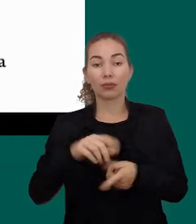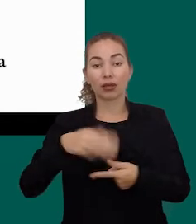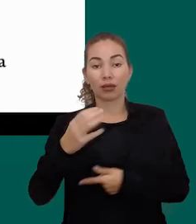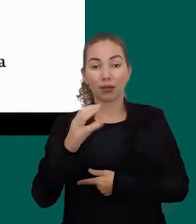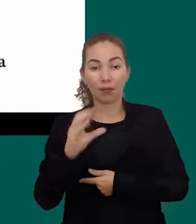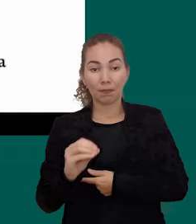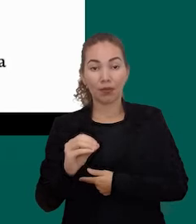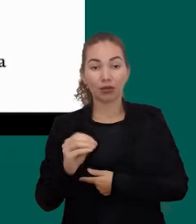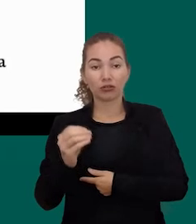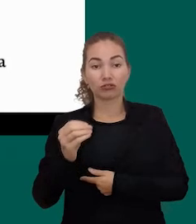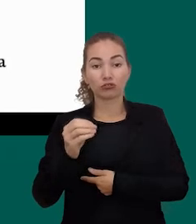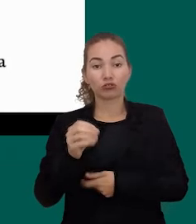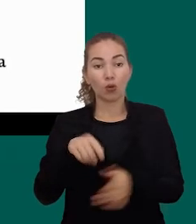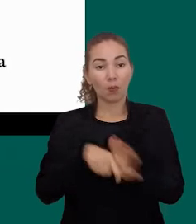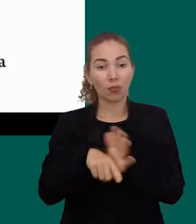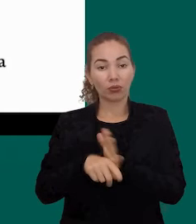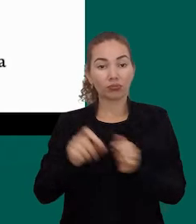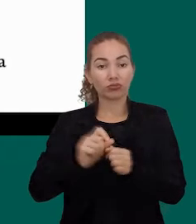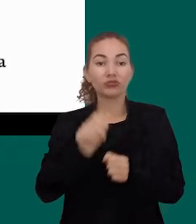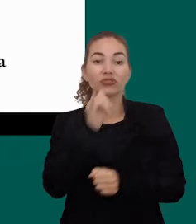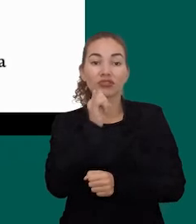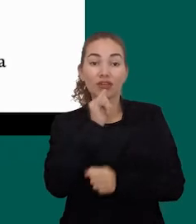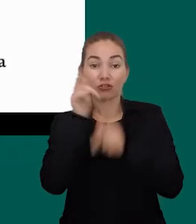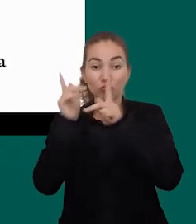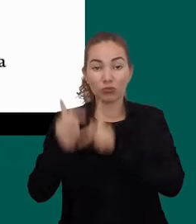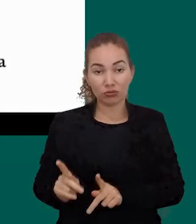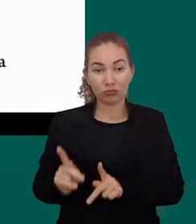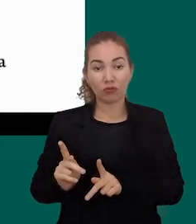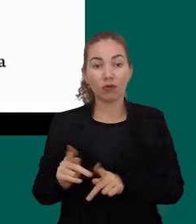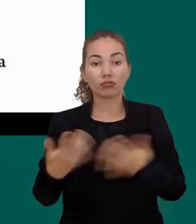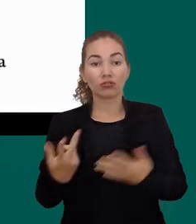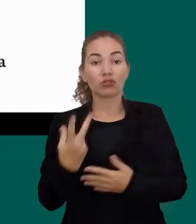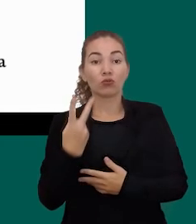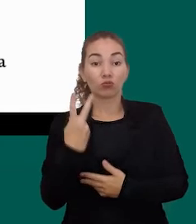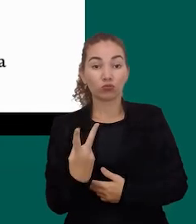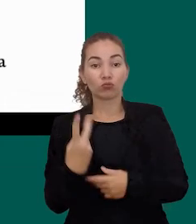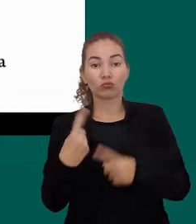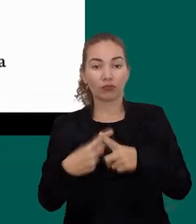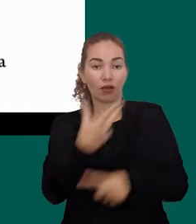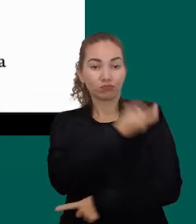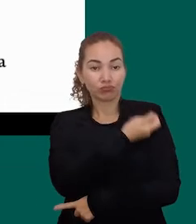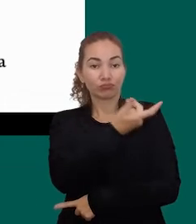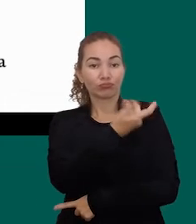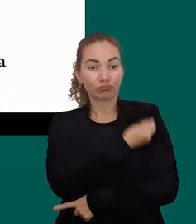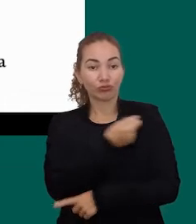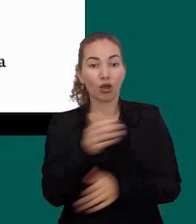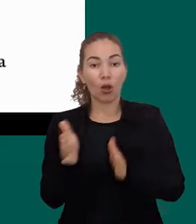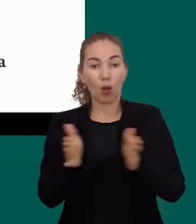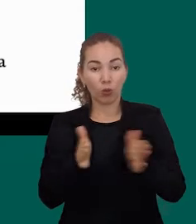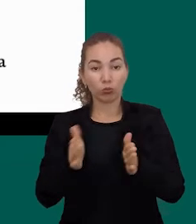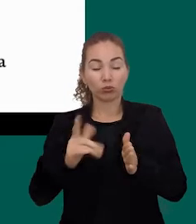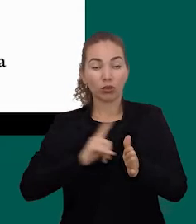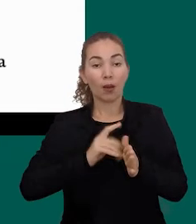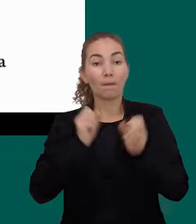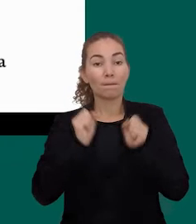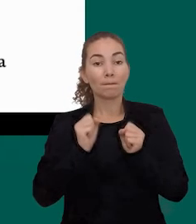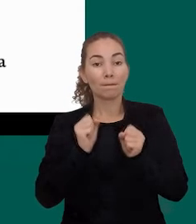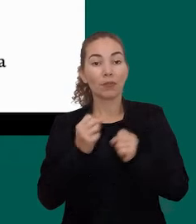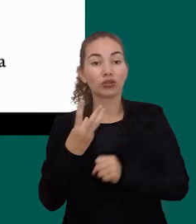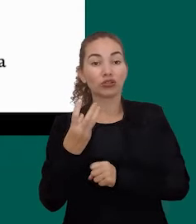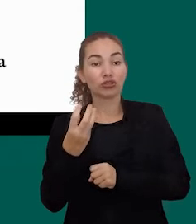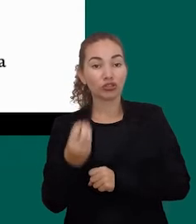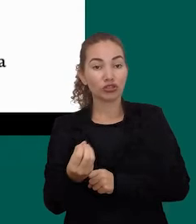em Seattle, foi iniciado os testes em seres humanos. São 2 doses de vacinas com 4 semanas de intervalo. Essa vacina pode ficar 30 dias